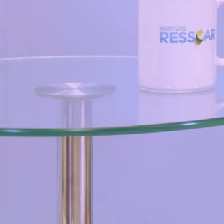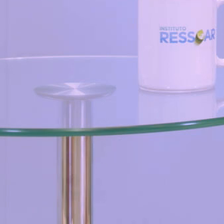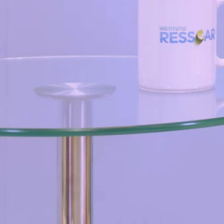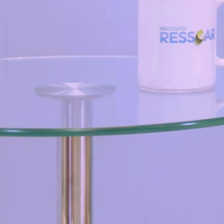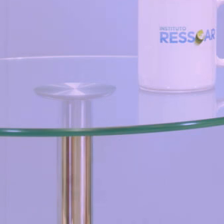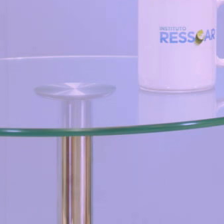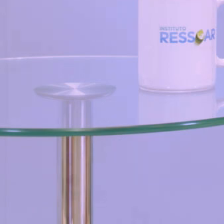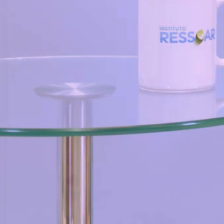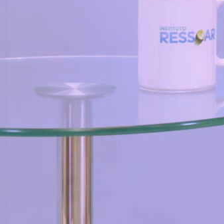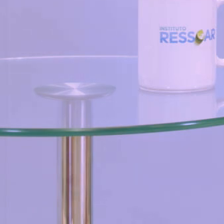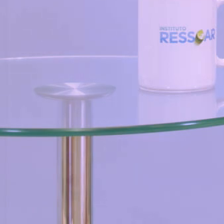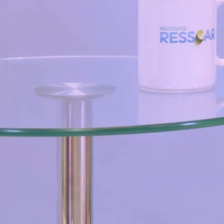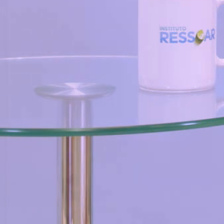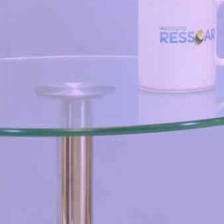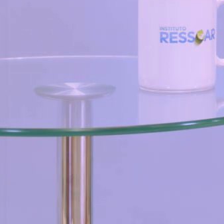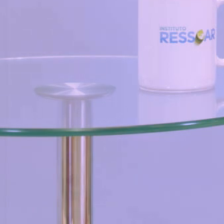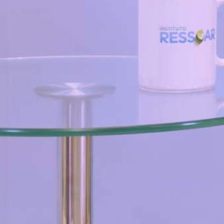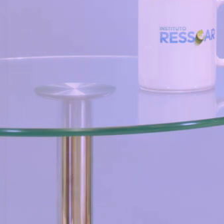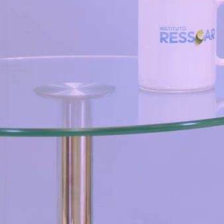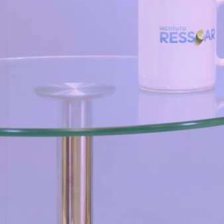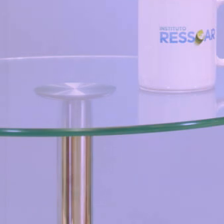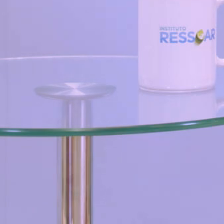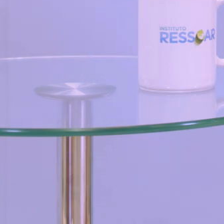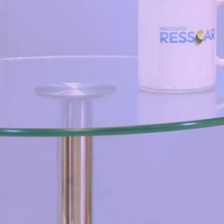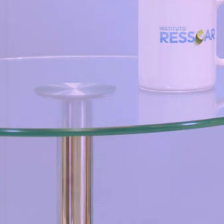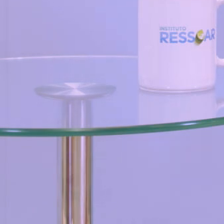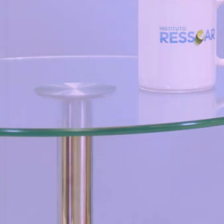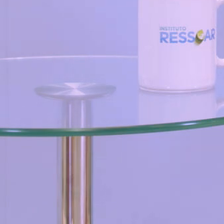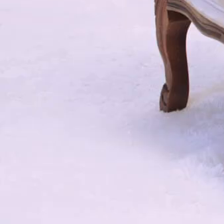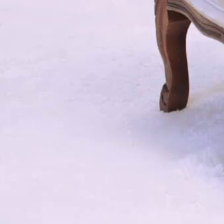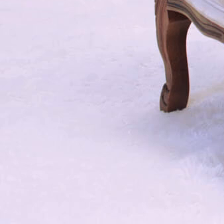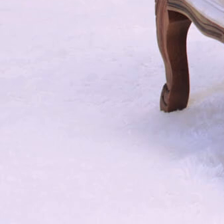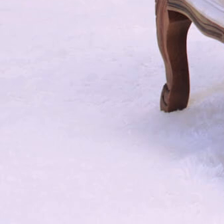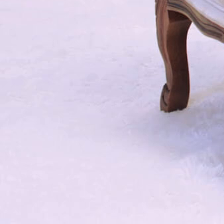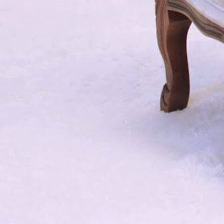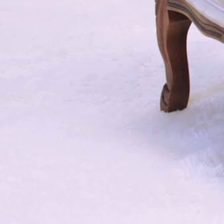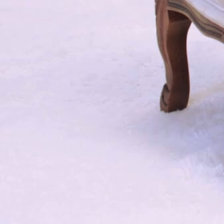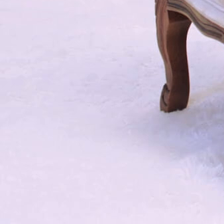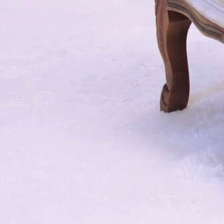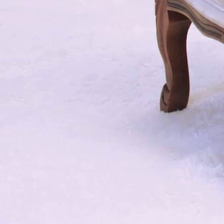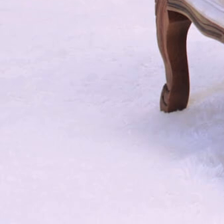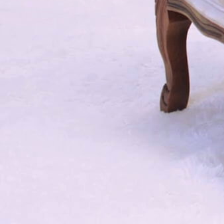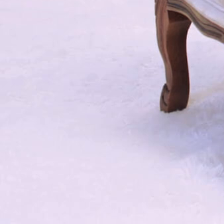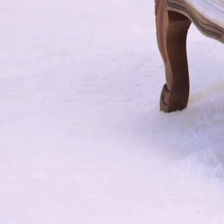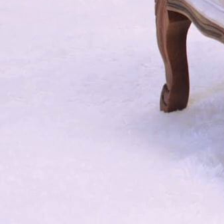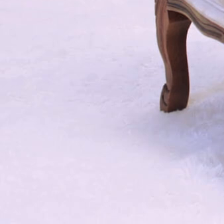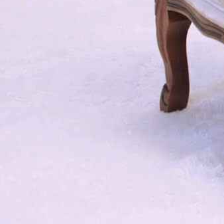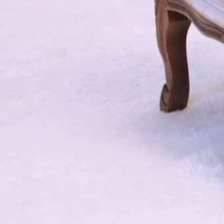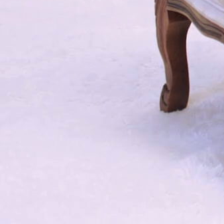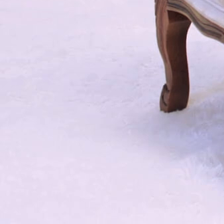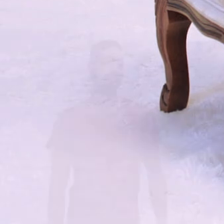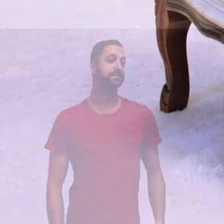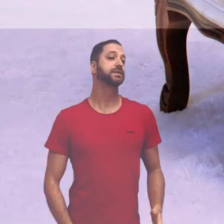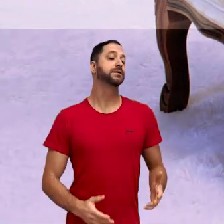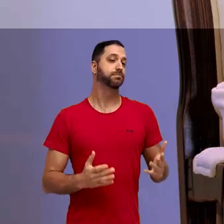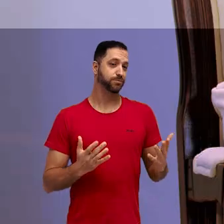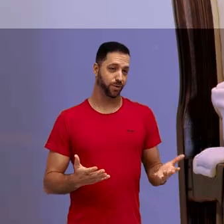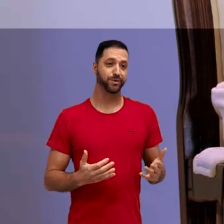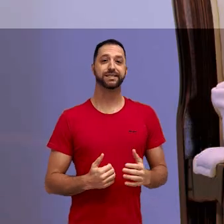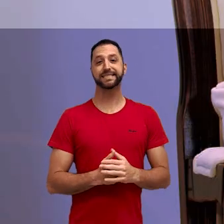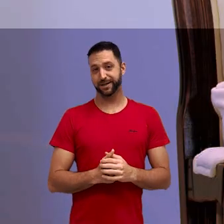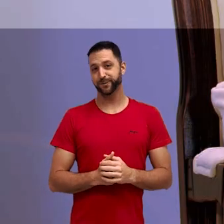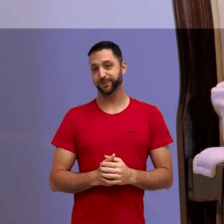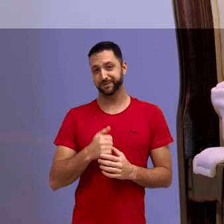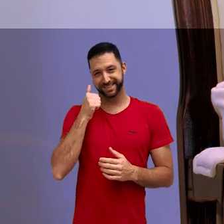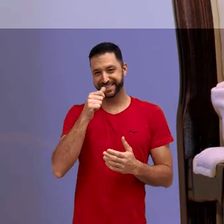tenha te apresentado, mas eu quero que você fale um pouquinho sobre você para a gente já iniciar falando sobre o tema.